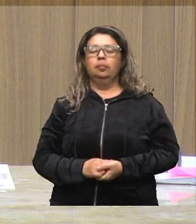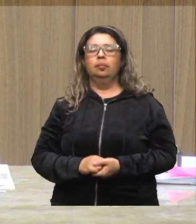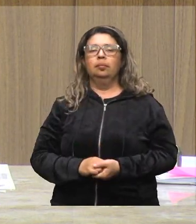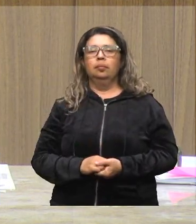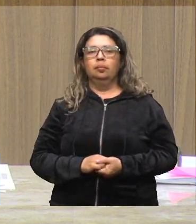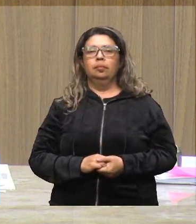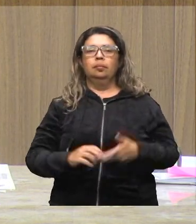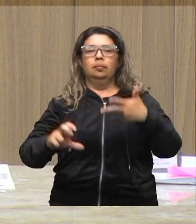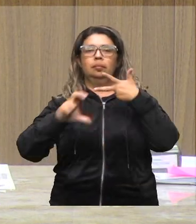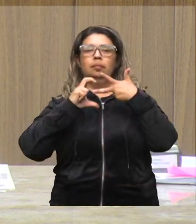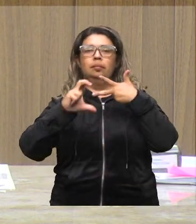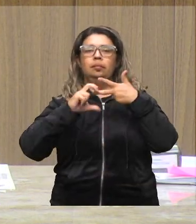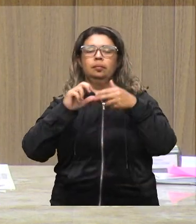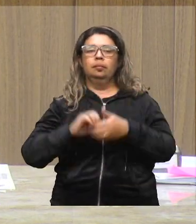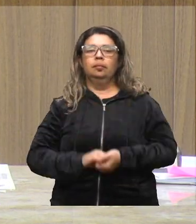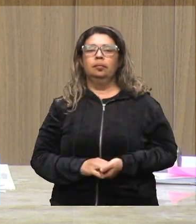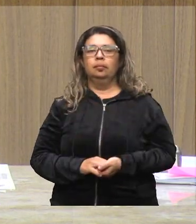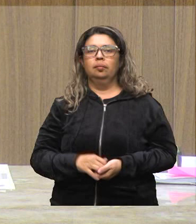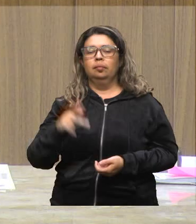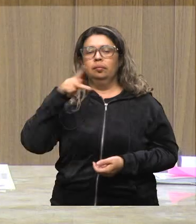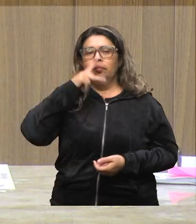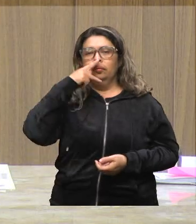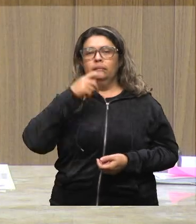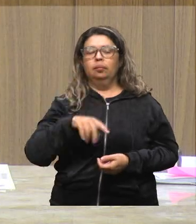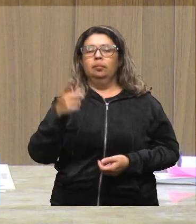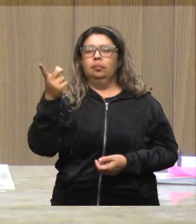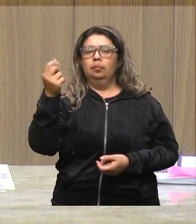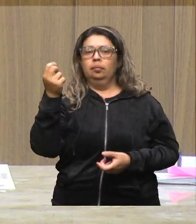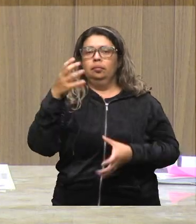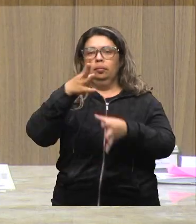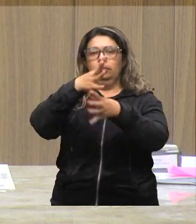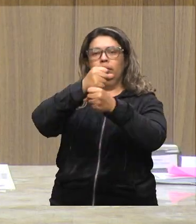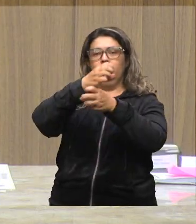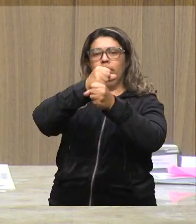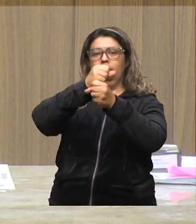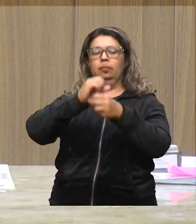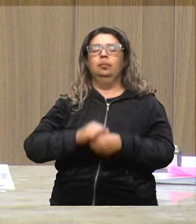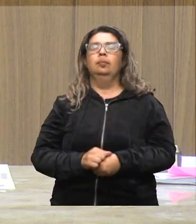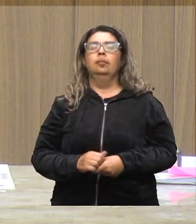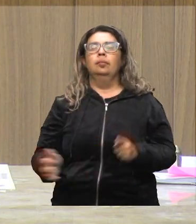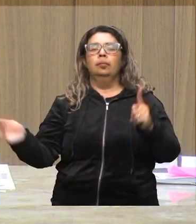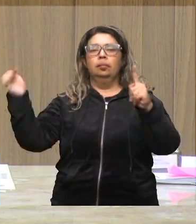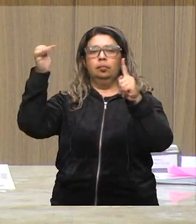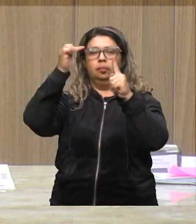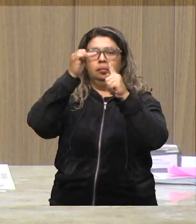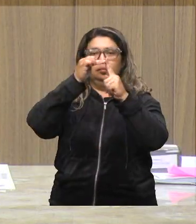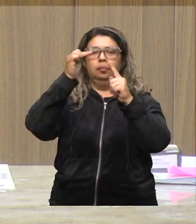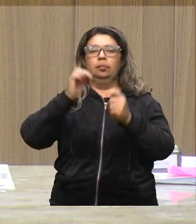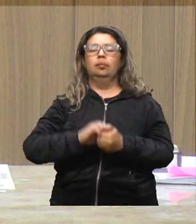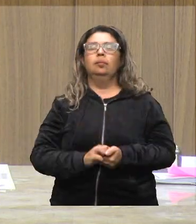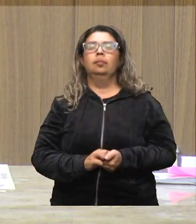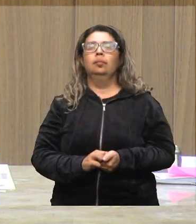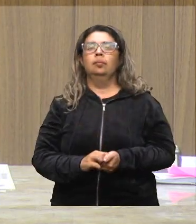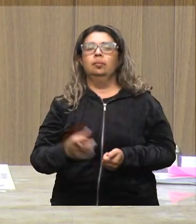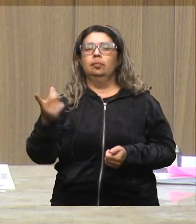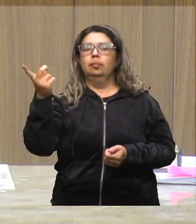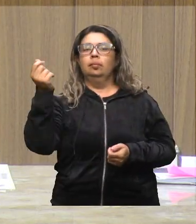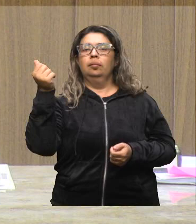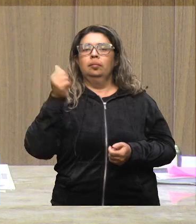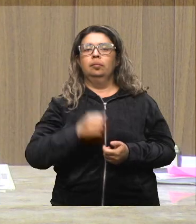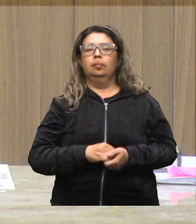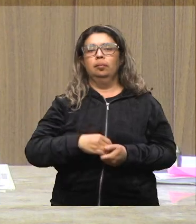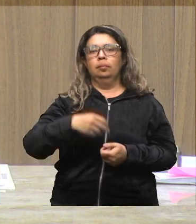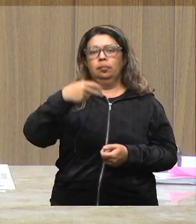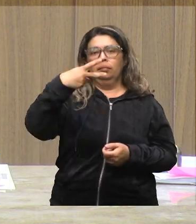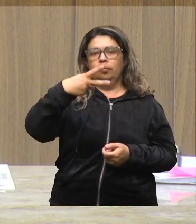59/2023 do Poder Executivo, que dispõe sobre a abertura de crédito adicional suplementar para os fins que especifica no valor